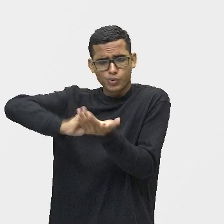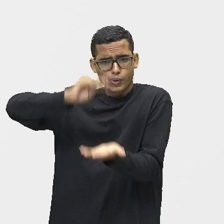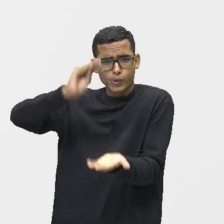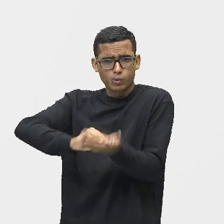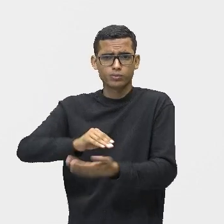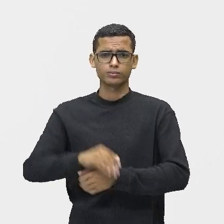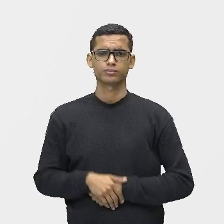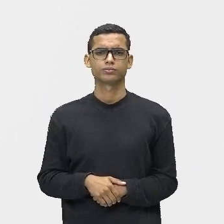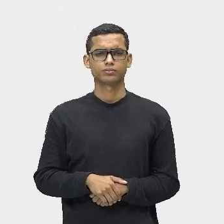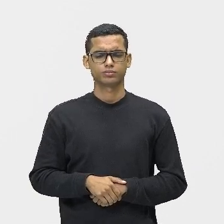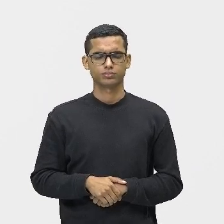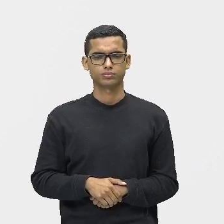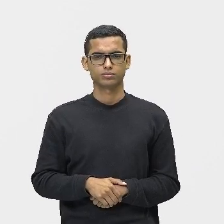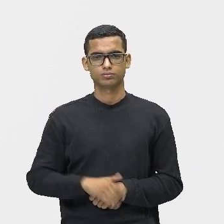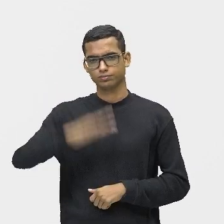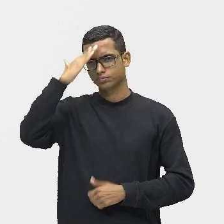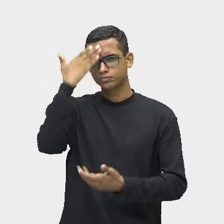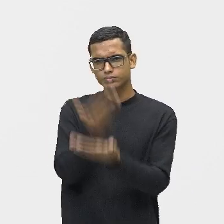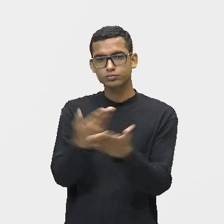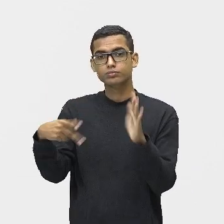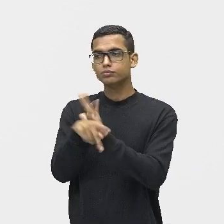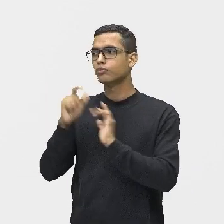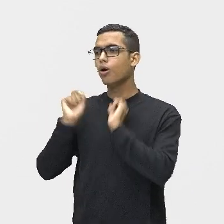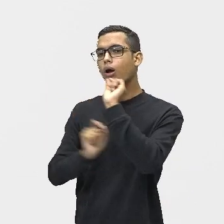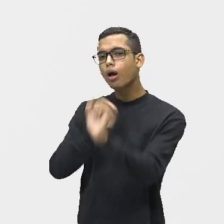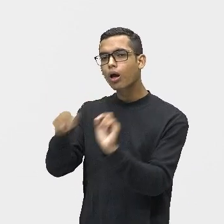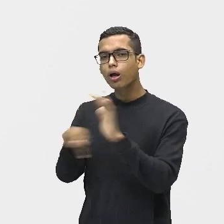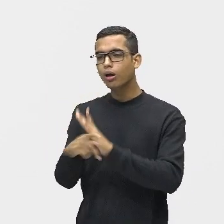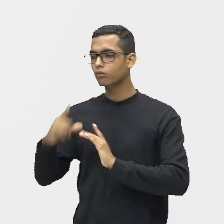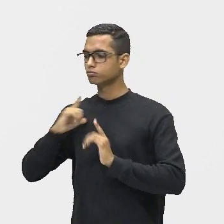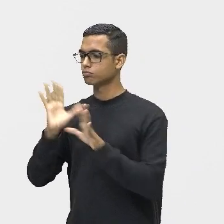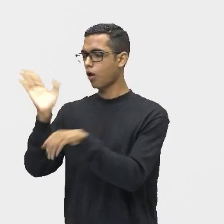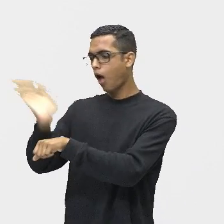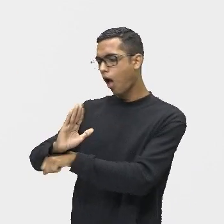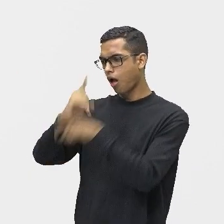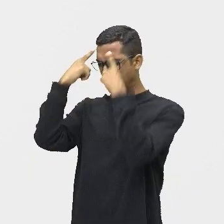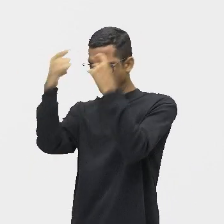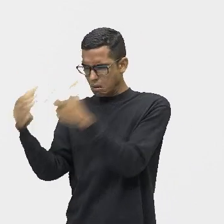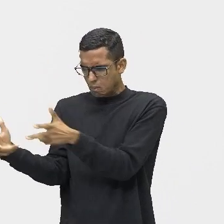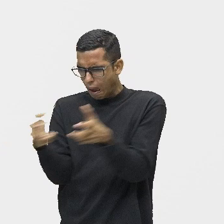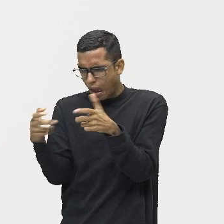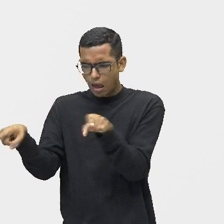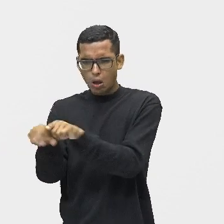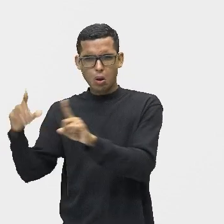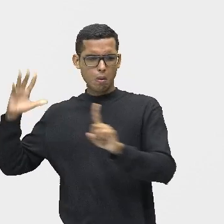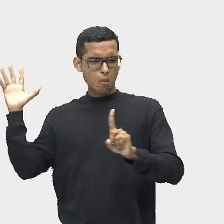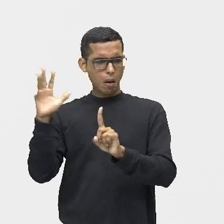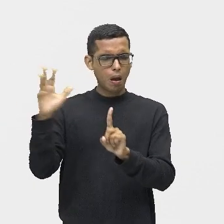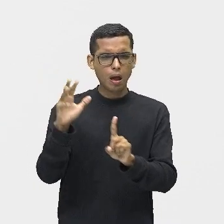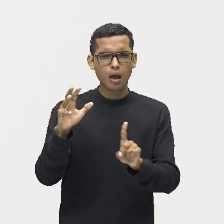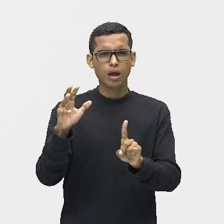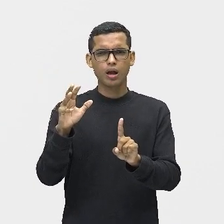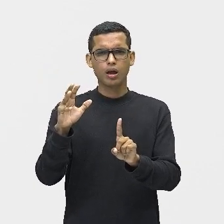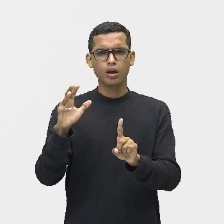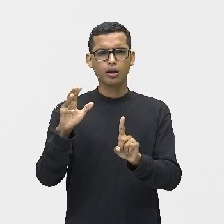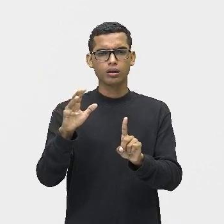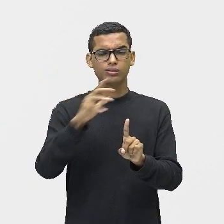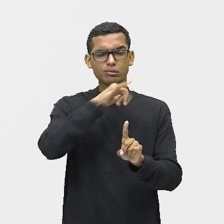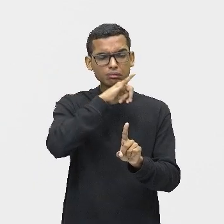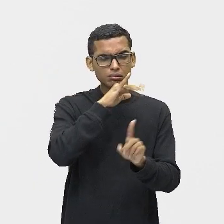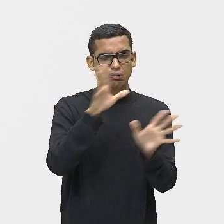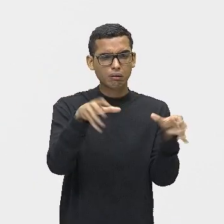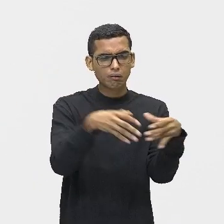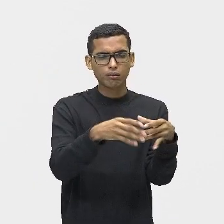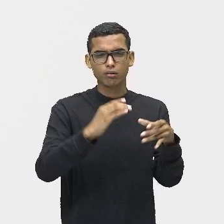que os filmes e videogames com cenas violentas influenciam de forma negativa, levando a um